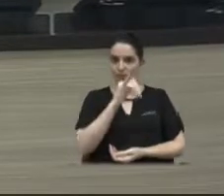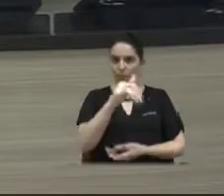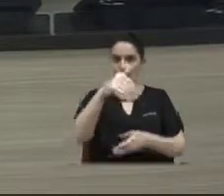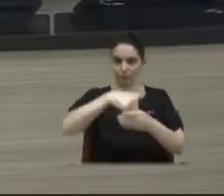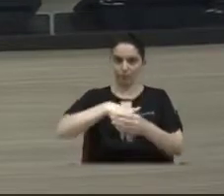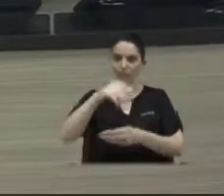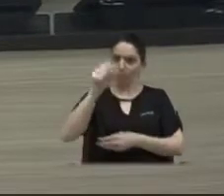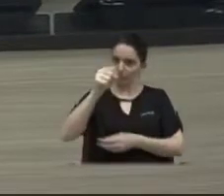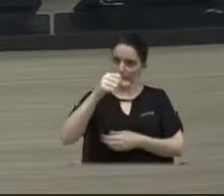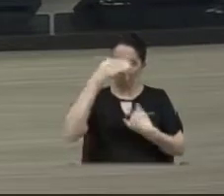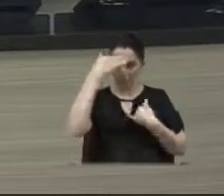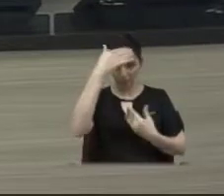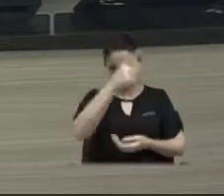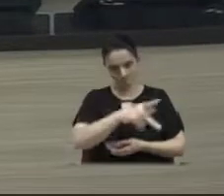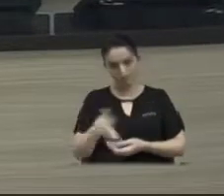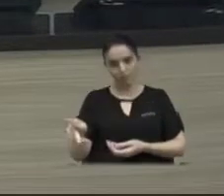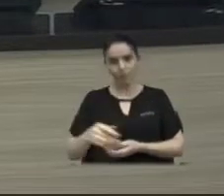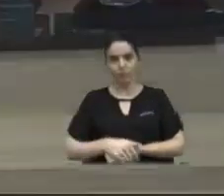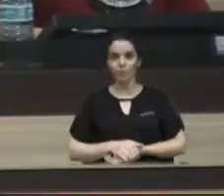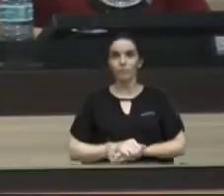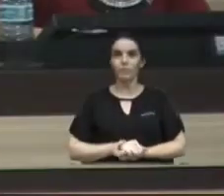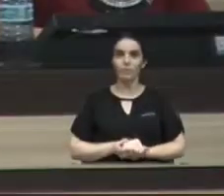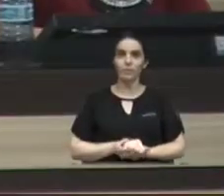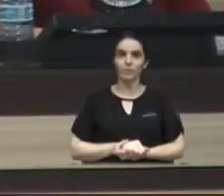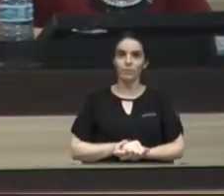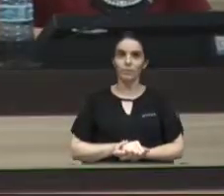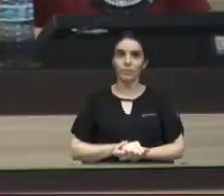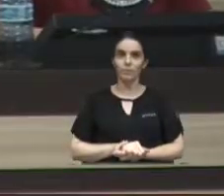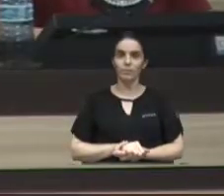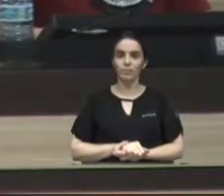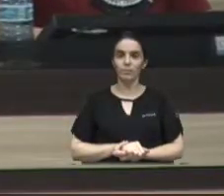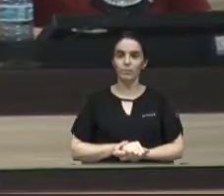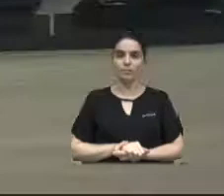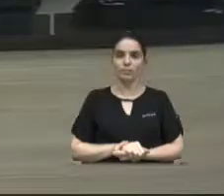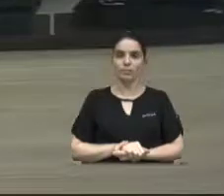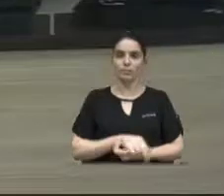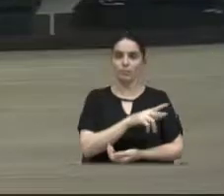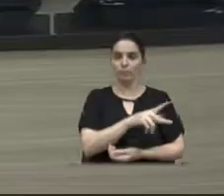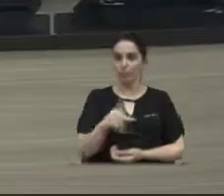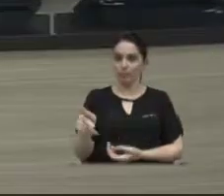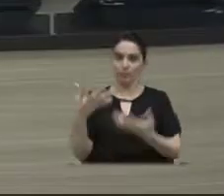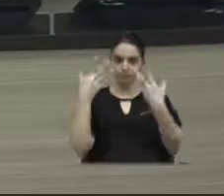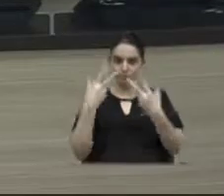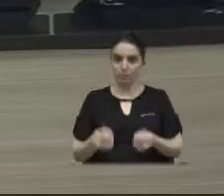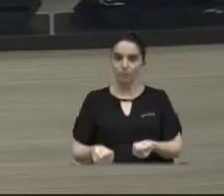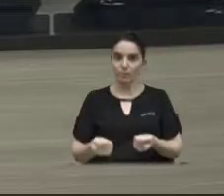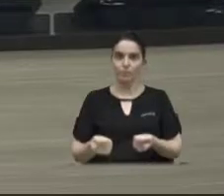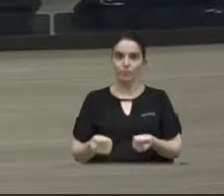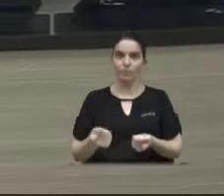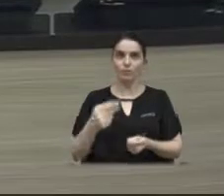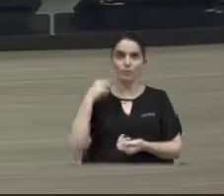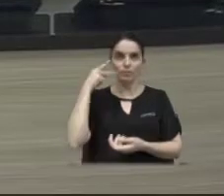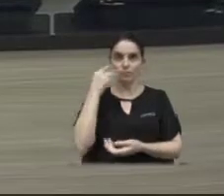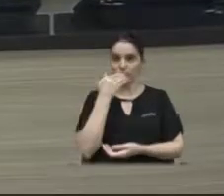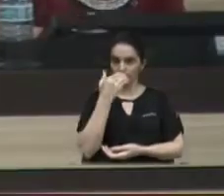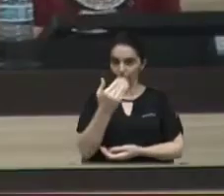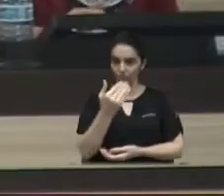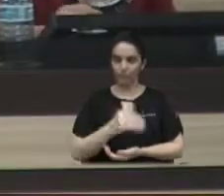senhor. Obrigado, presidente. Pois não, senhor? Vossa Excelência tem sido complacente com os demais edis. Muito